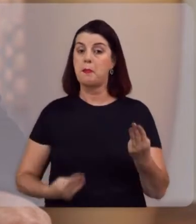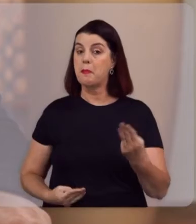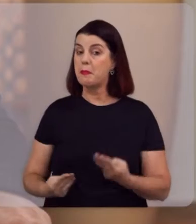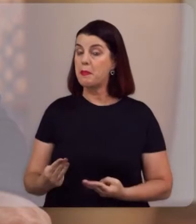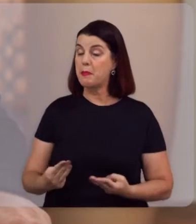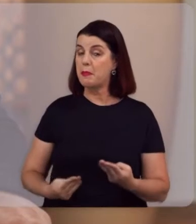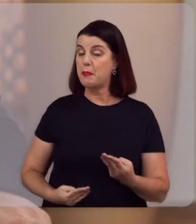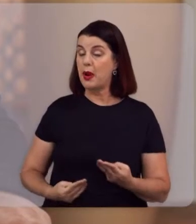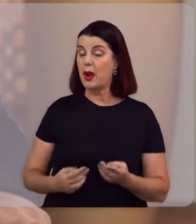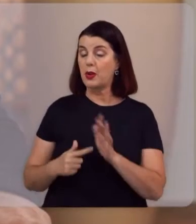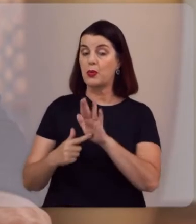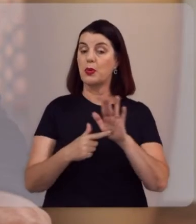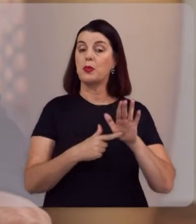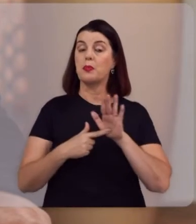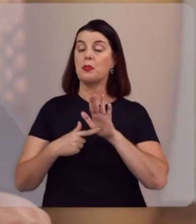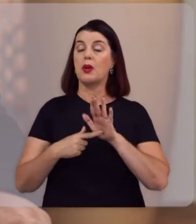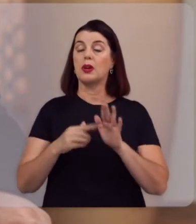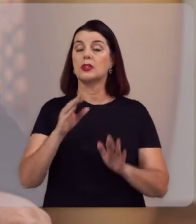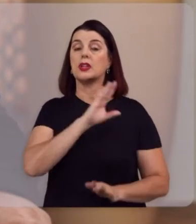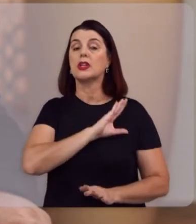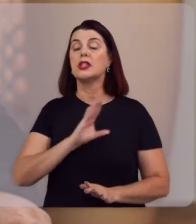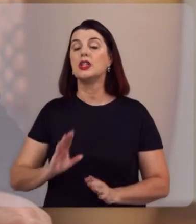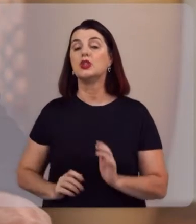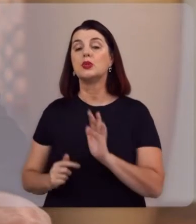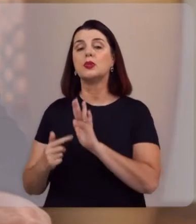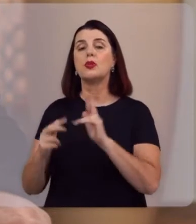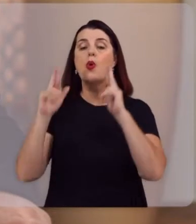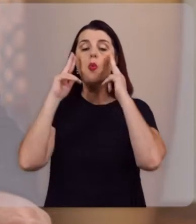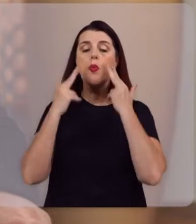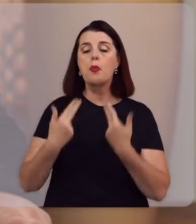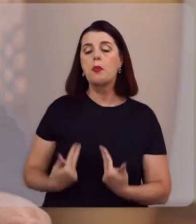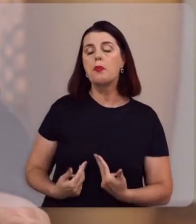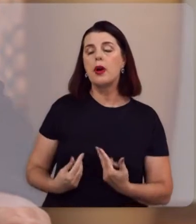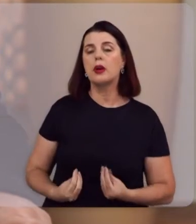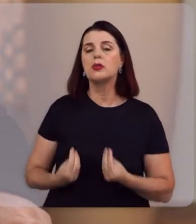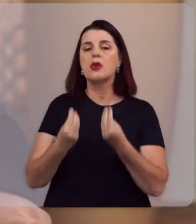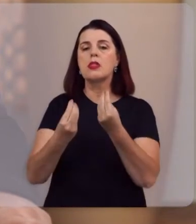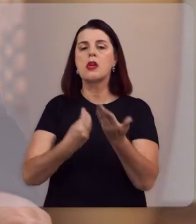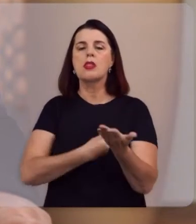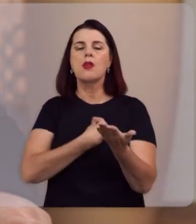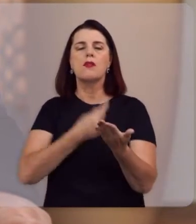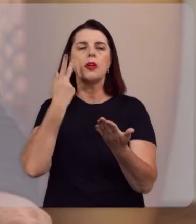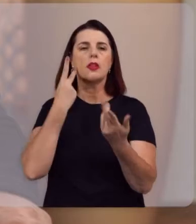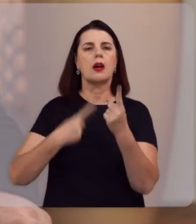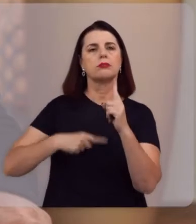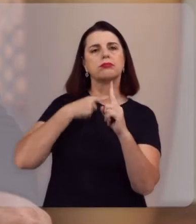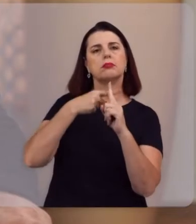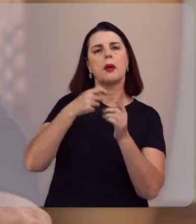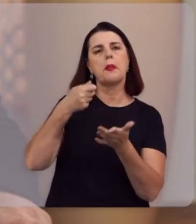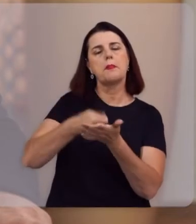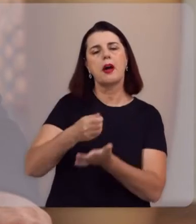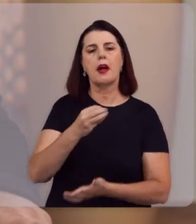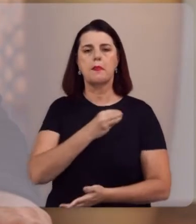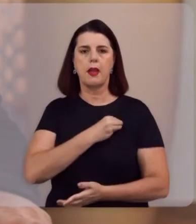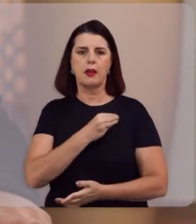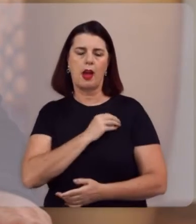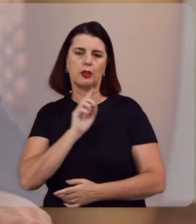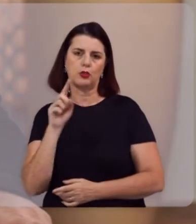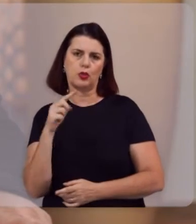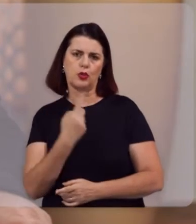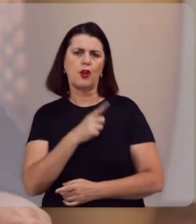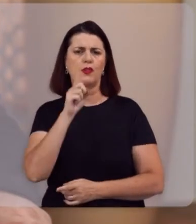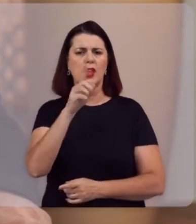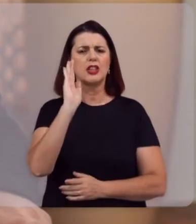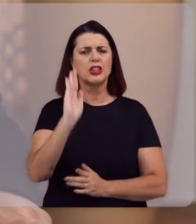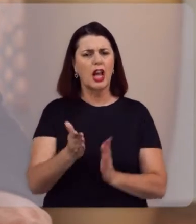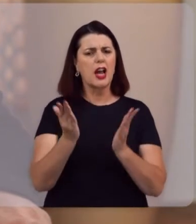Evangelho de Marcos revela a Cristo em sua humanidade, também dando a sua vida na cruz para apagar os nossos pecados. Se você já é convertido e está